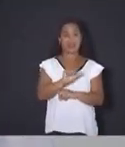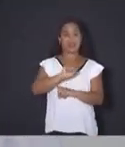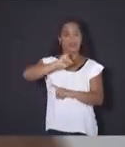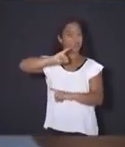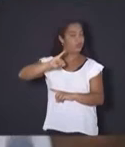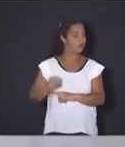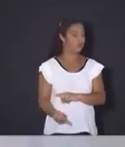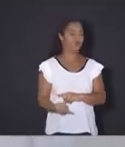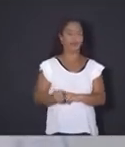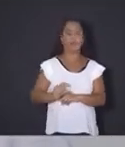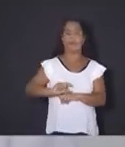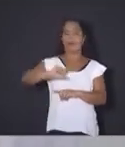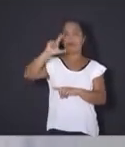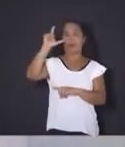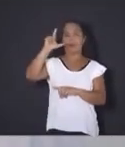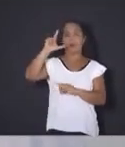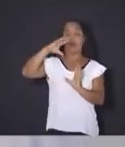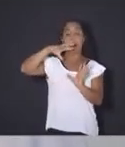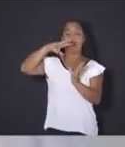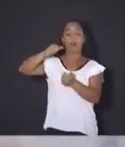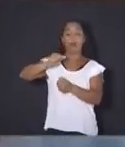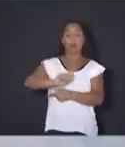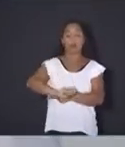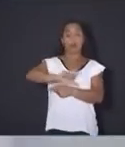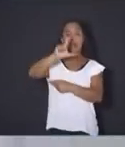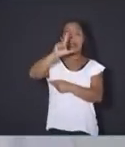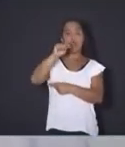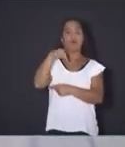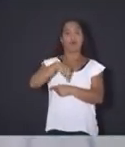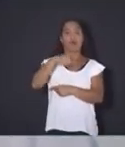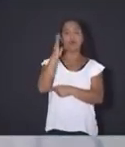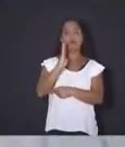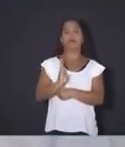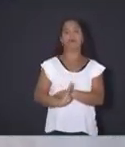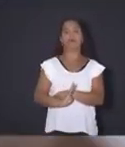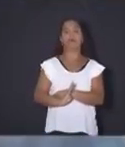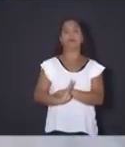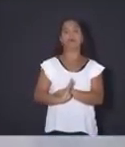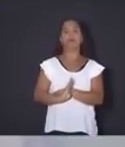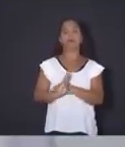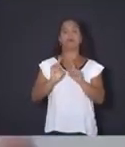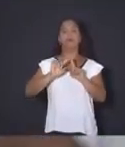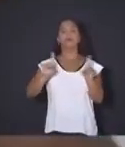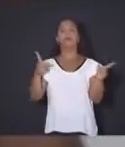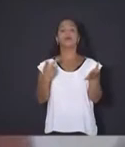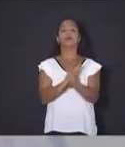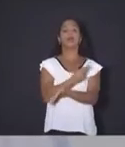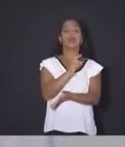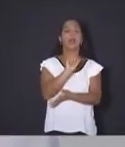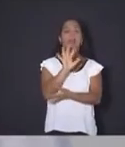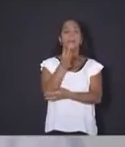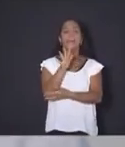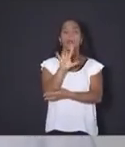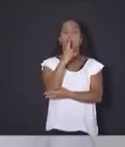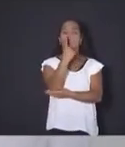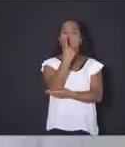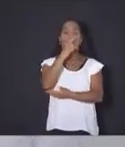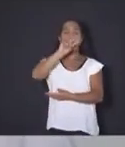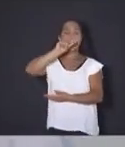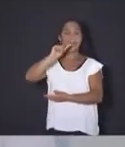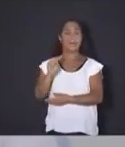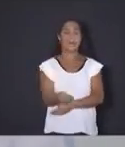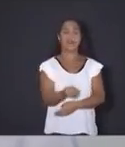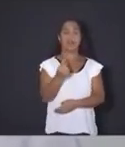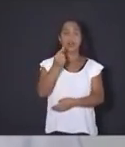essas taxas de juros mais altas do mundo faziam dentro do brasil que 1 milhão de brasileiros mais ou menos 1 milhão de brasileiros e